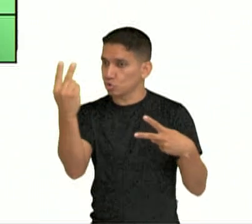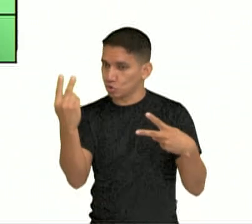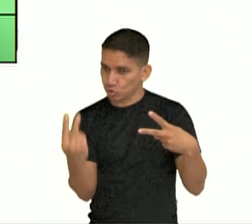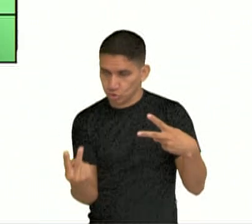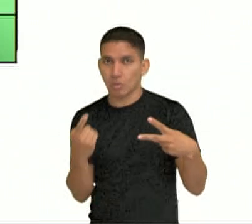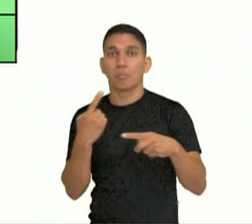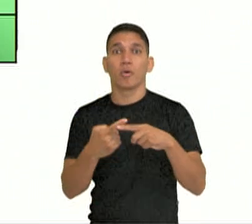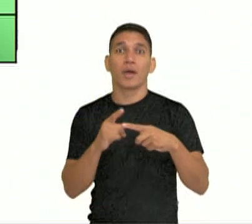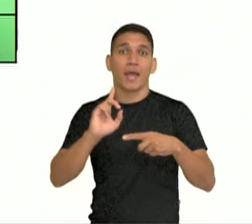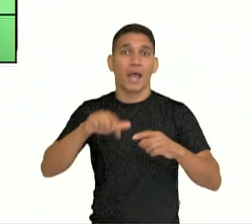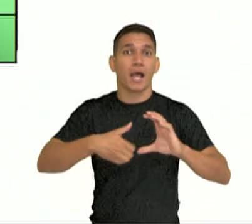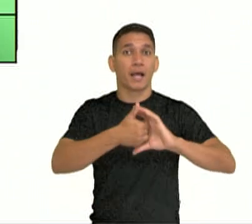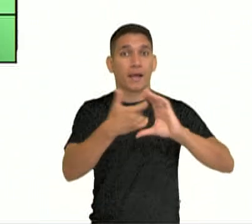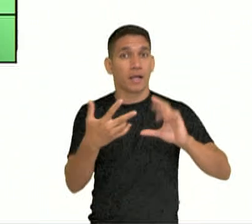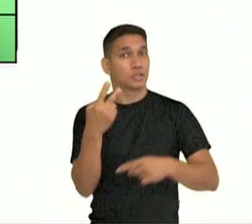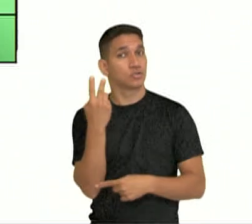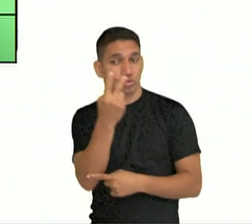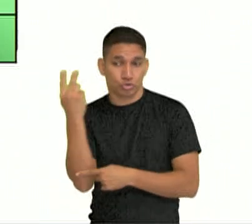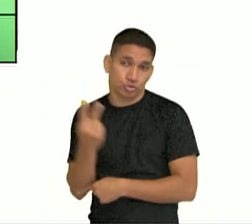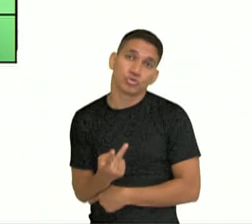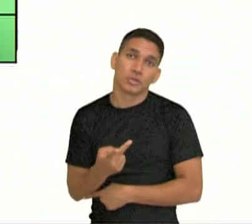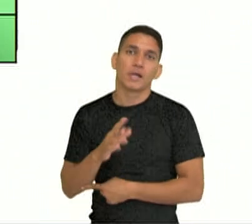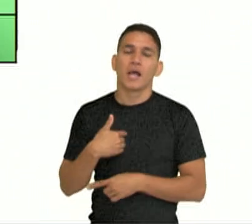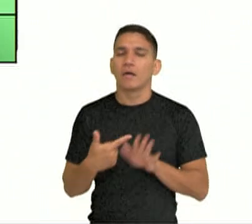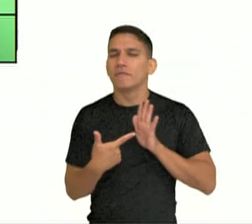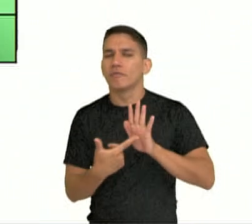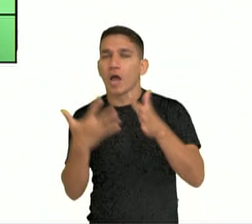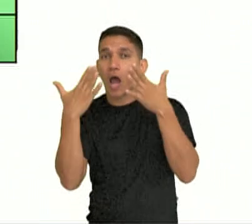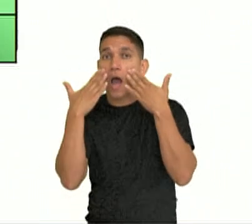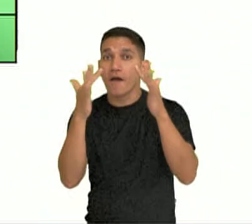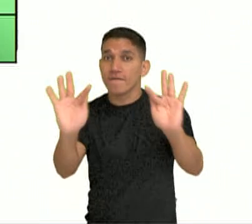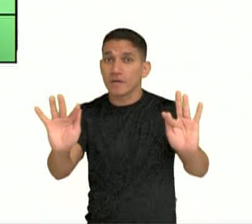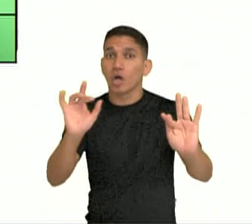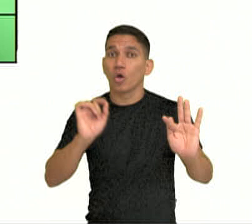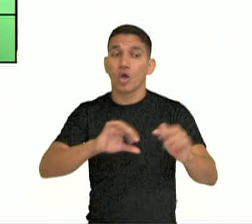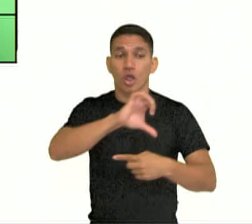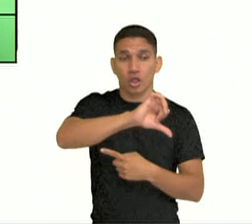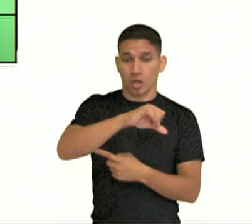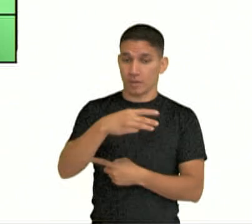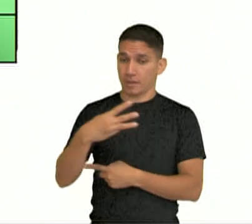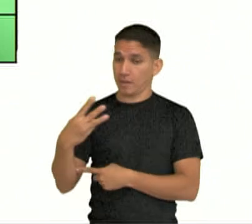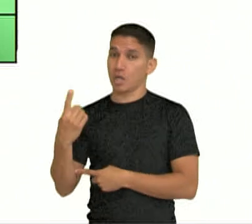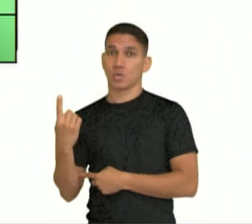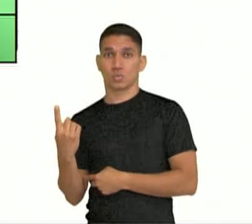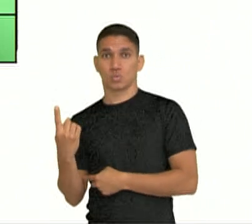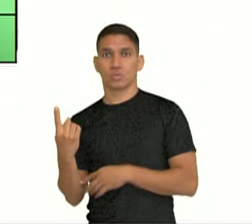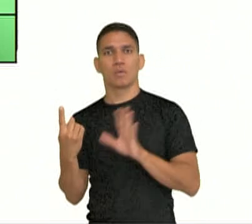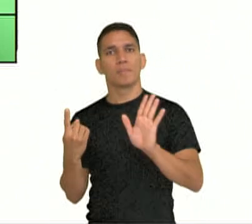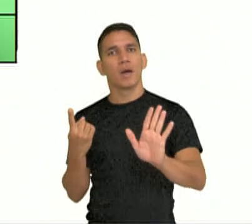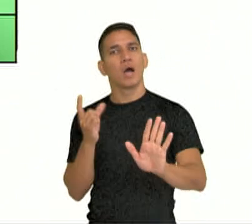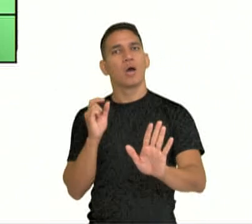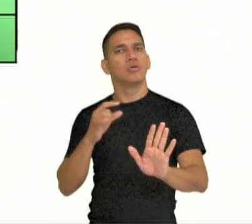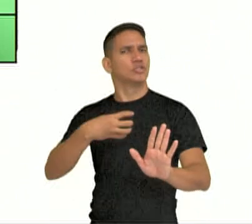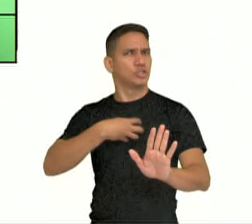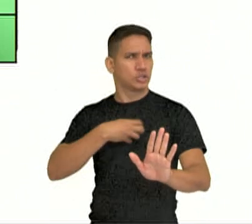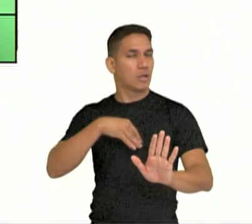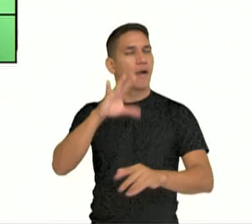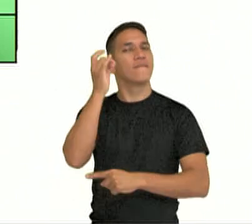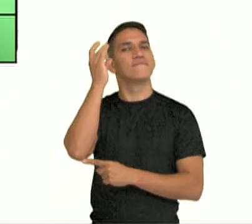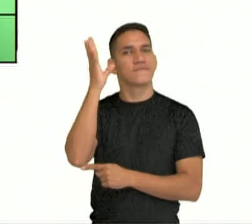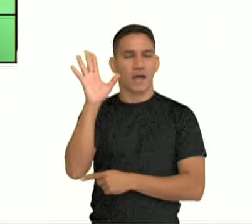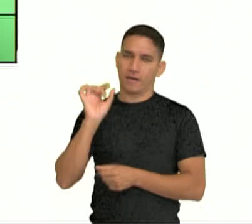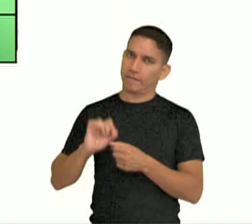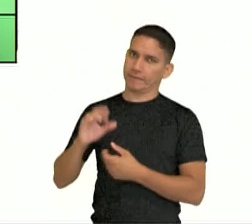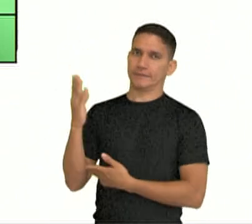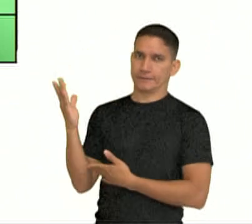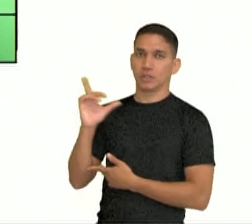características. E isso vai me dar uma proporção fenotípica de 9 para 3 para 3 para 1. Mas tem uma maneira mais fácil de fazer isso